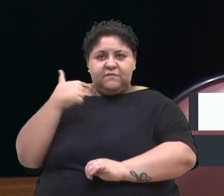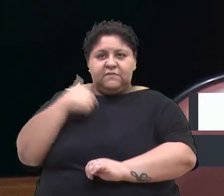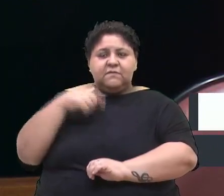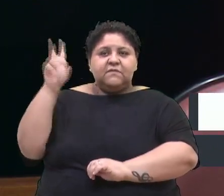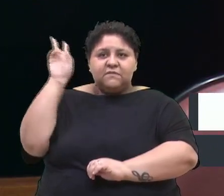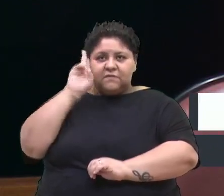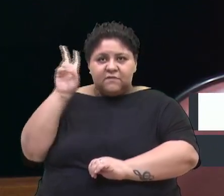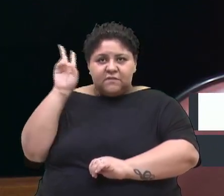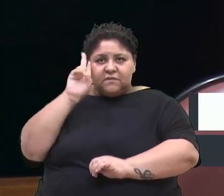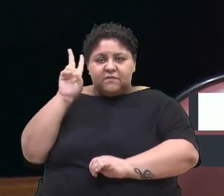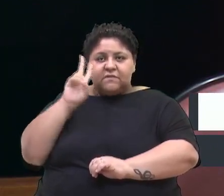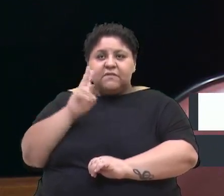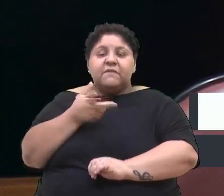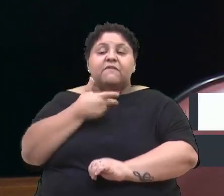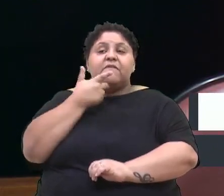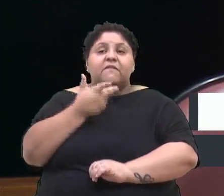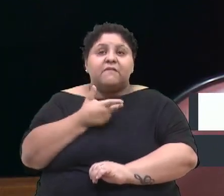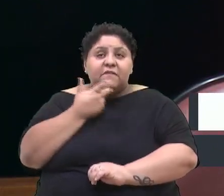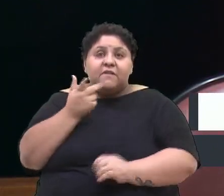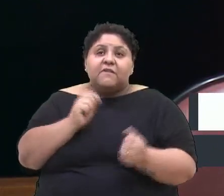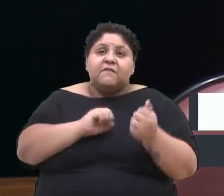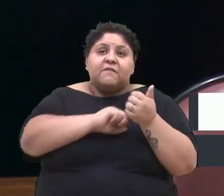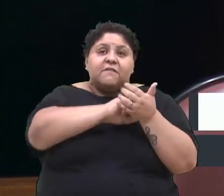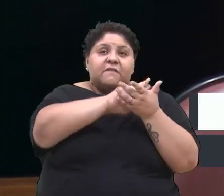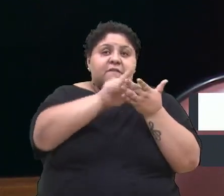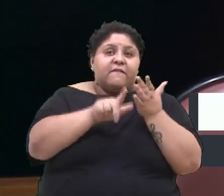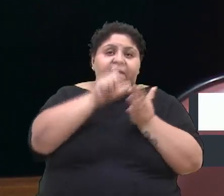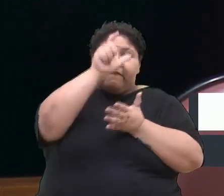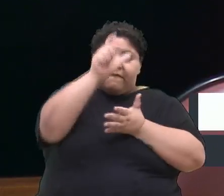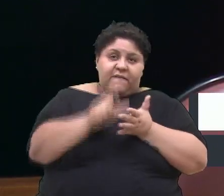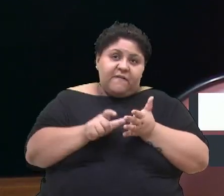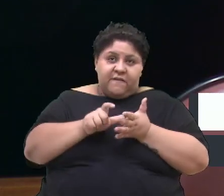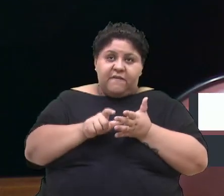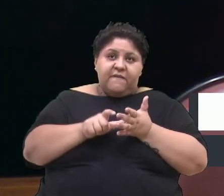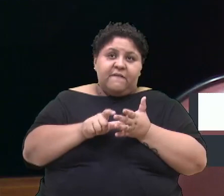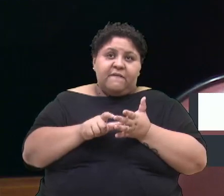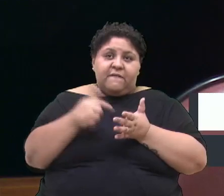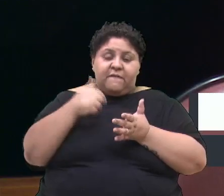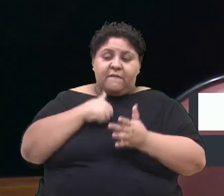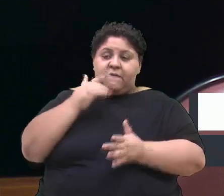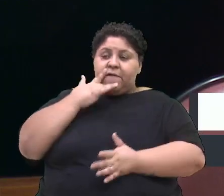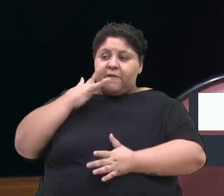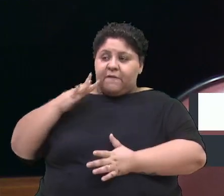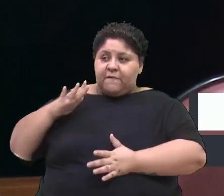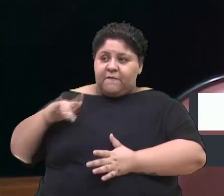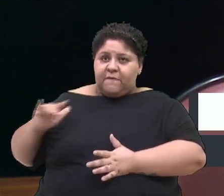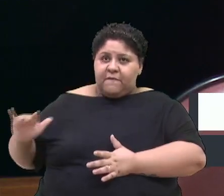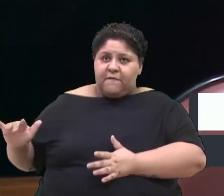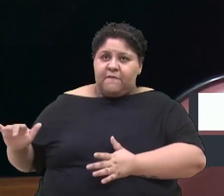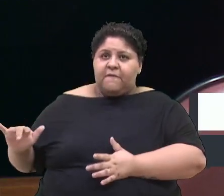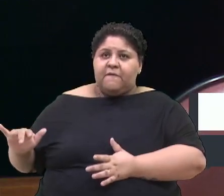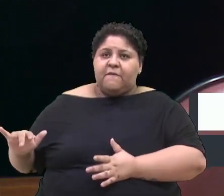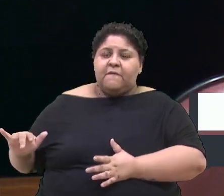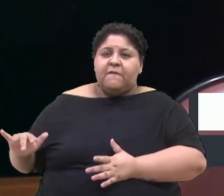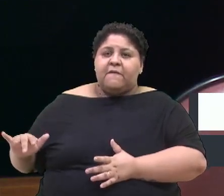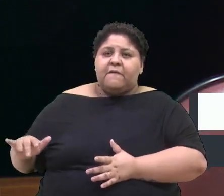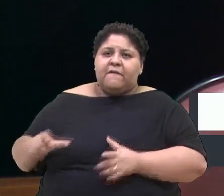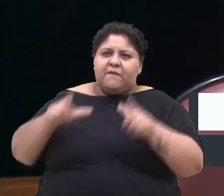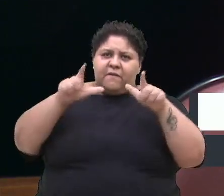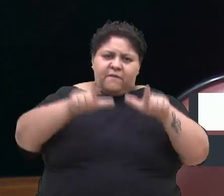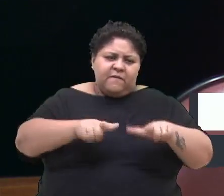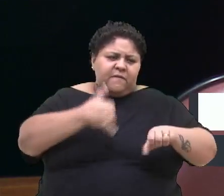lembro dele comentar de várias pessoas, inclusive na minha infância, ele era do sindicato, da Federação dos Metalúrgicos,